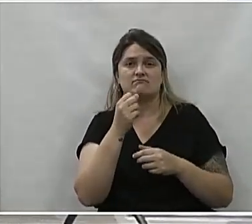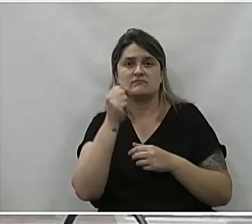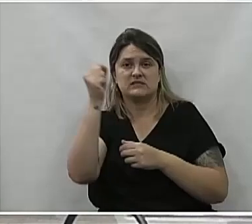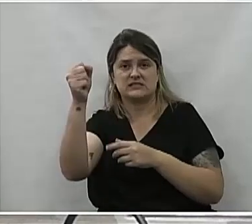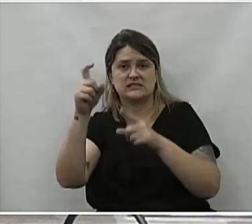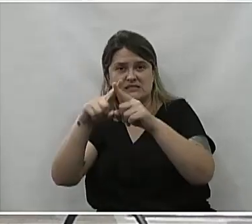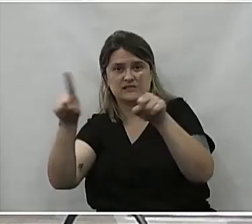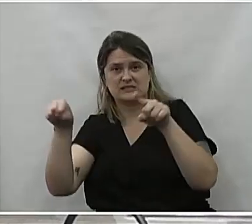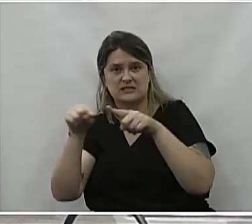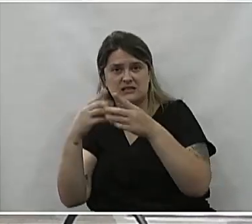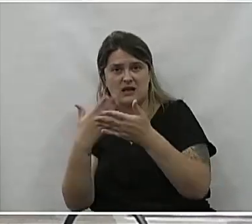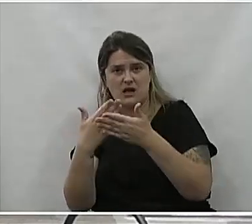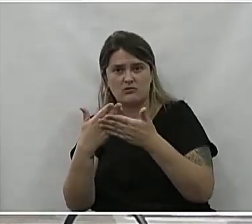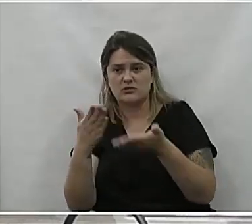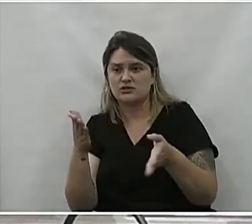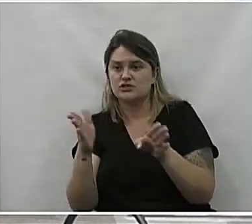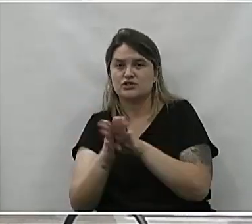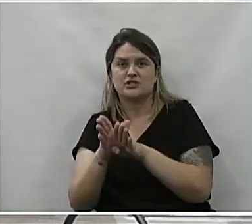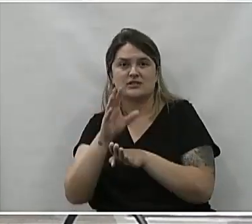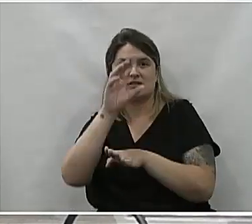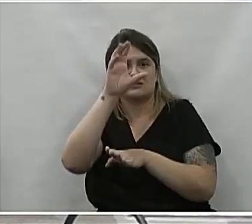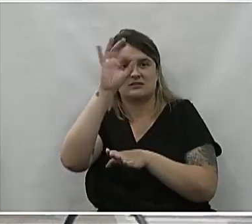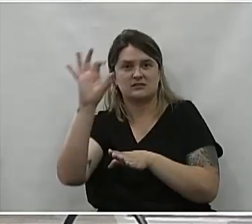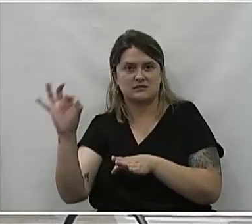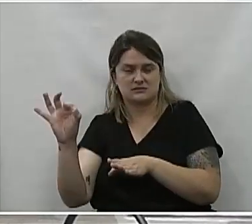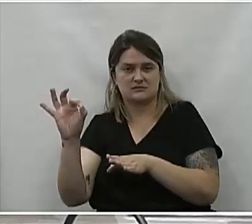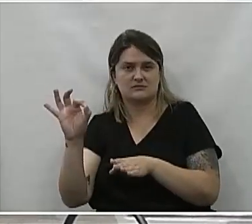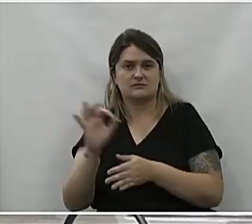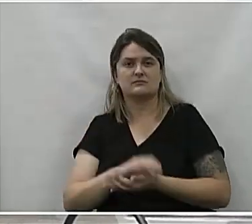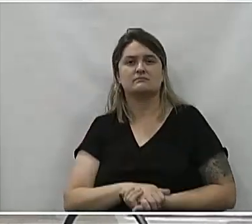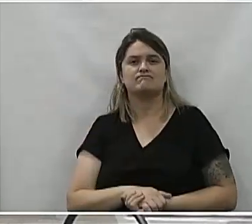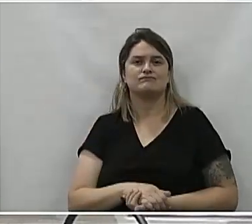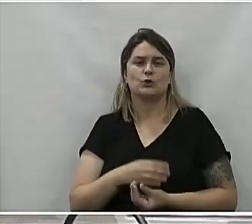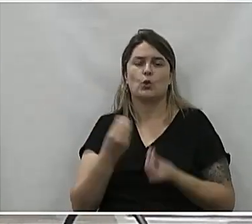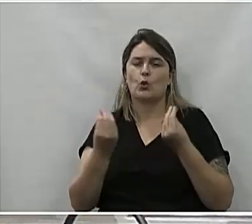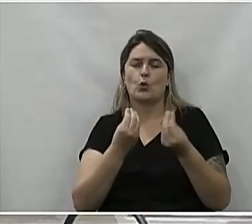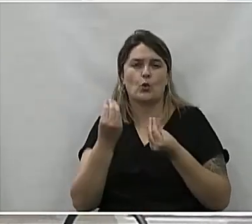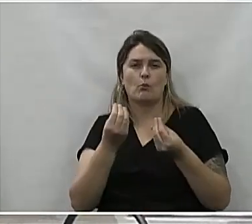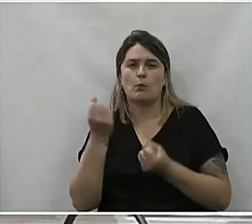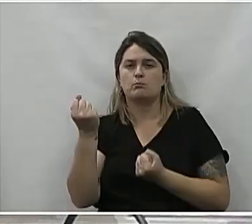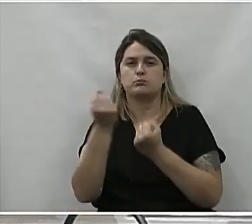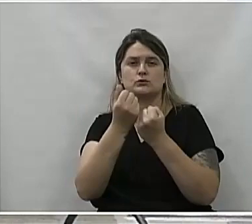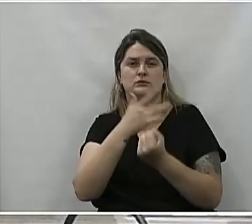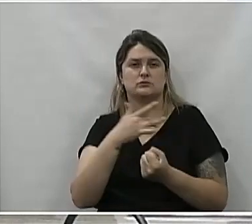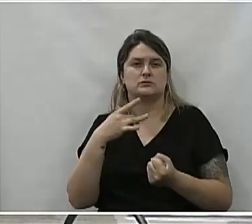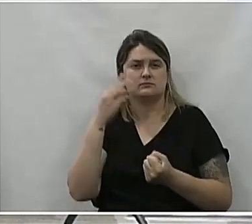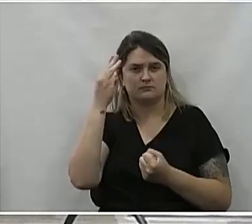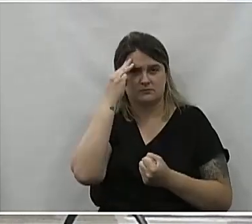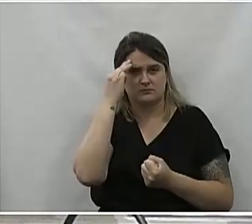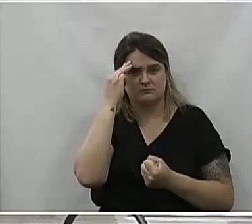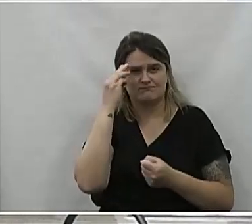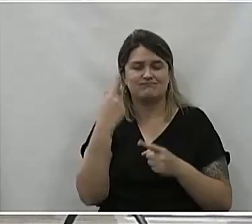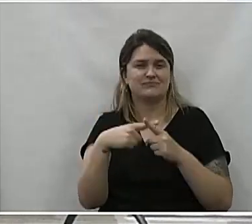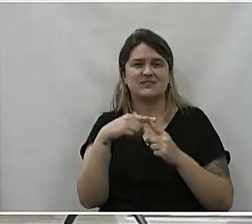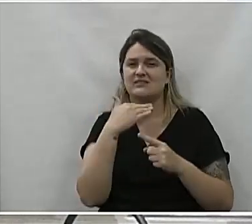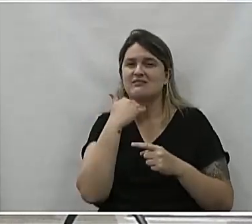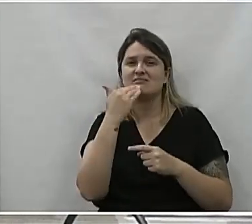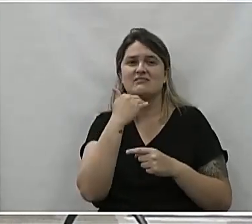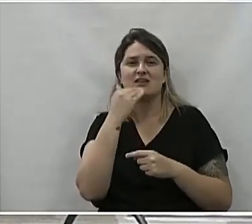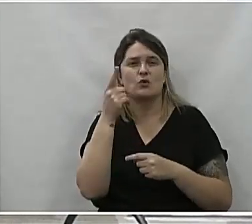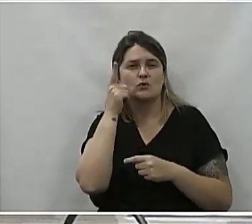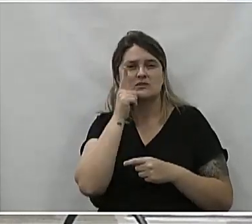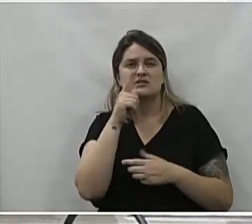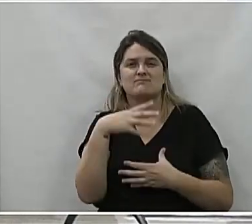sala De aula Chega Num ponto 100% Assertivo Contra a saúde Mental Porque Ninguém consegue